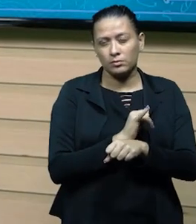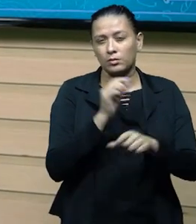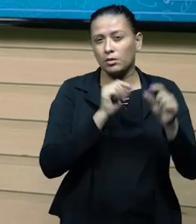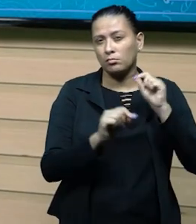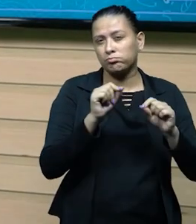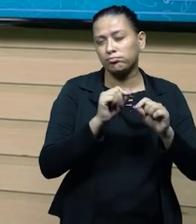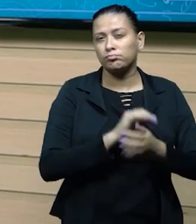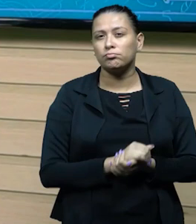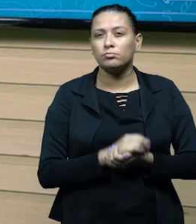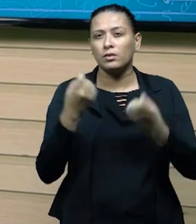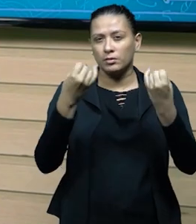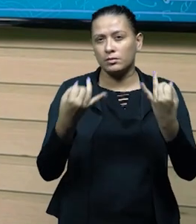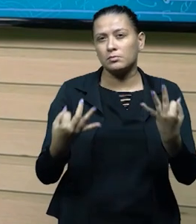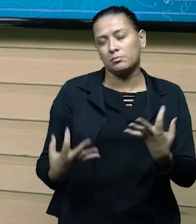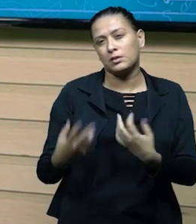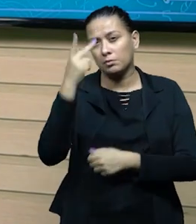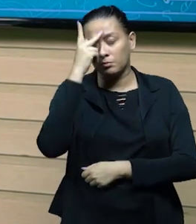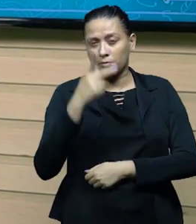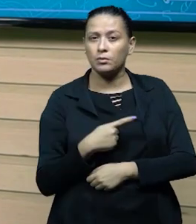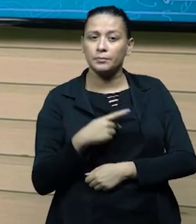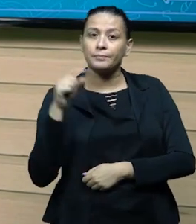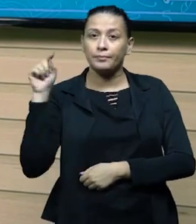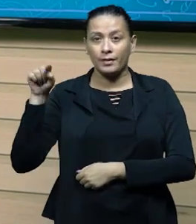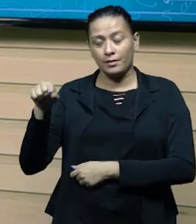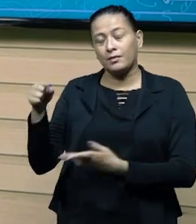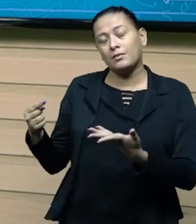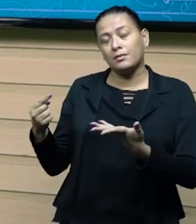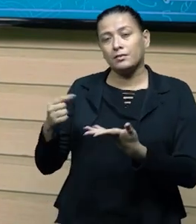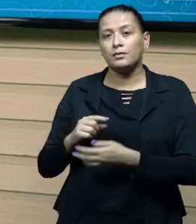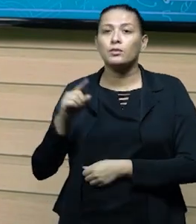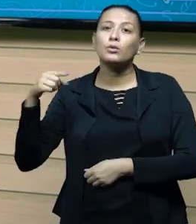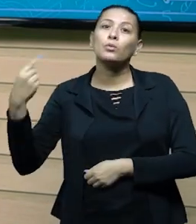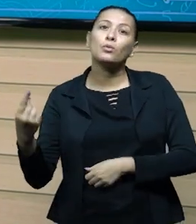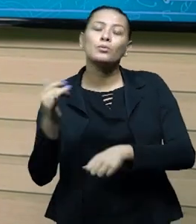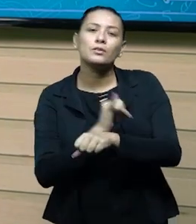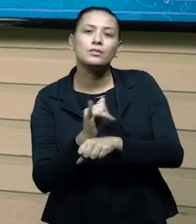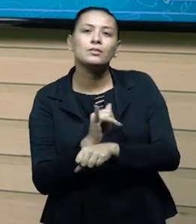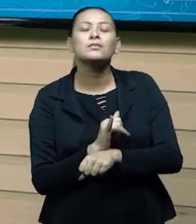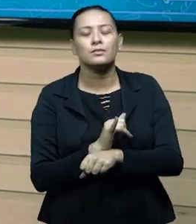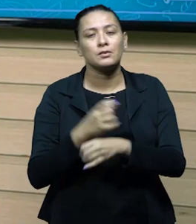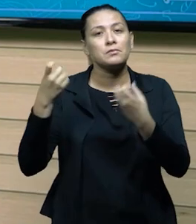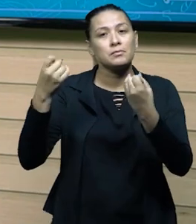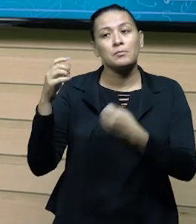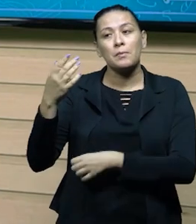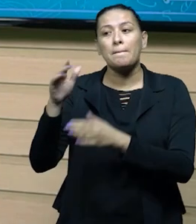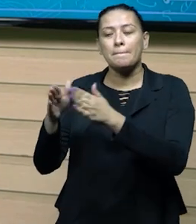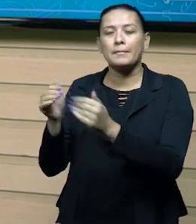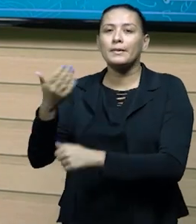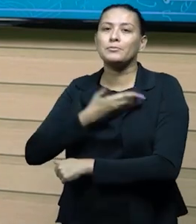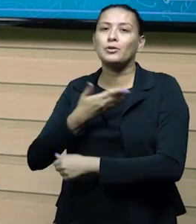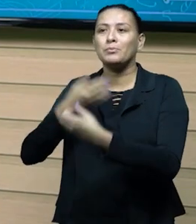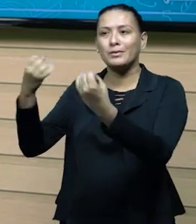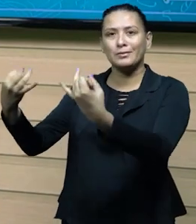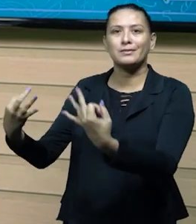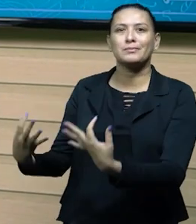você explica a o assunto para si mesmo e aqui a gente já viu outra que é quando você pede para o seu colega explicar para você